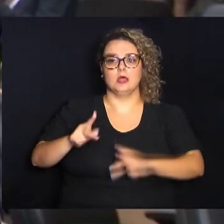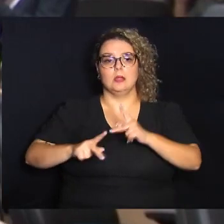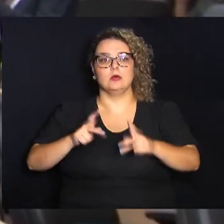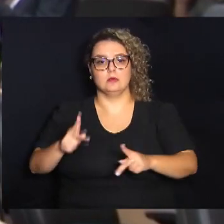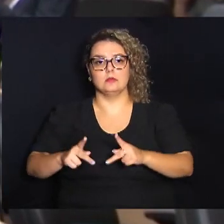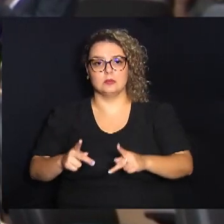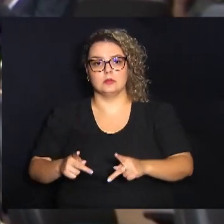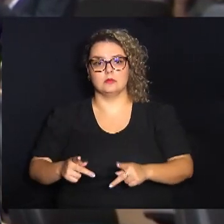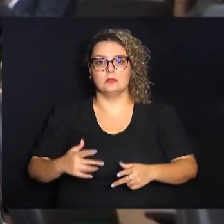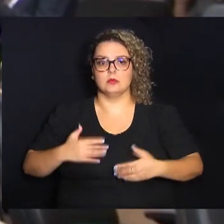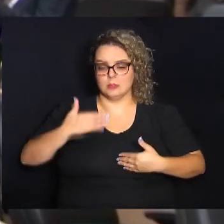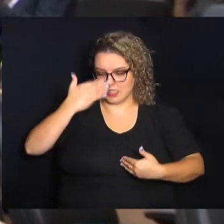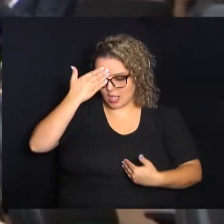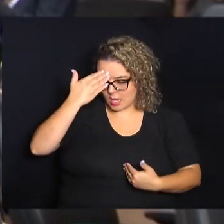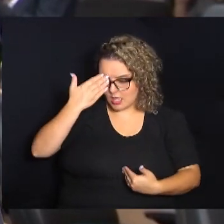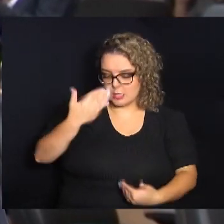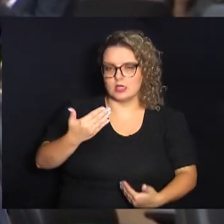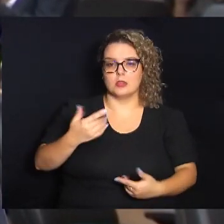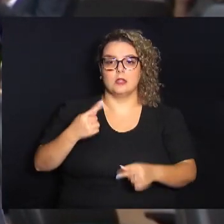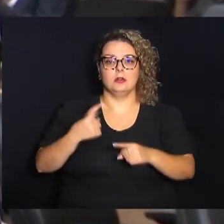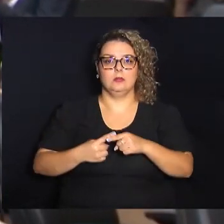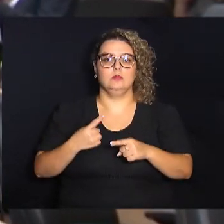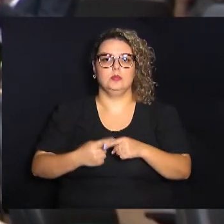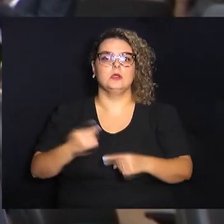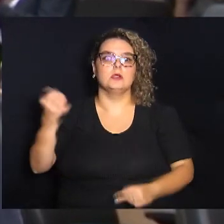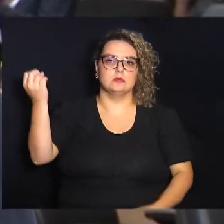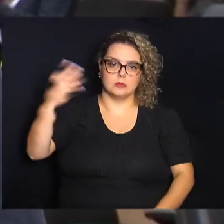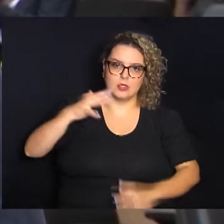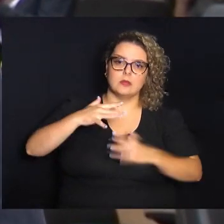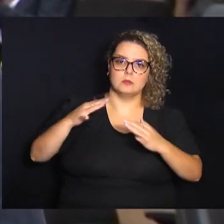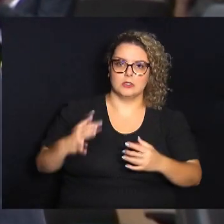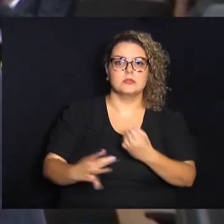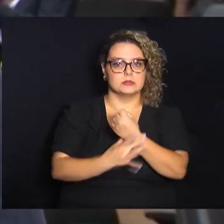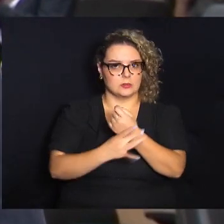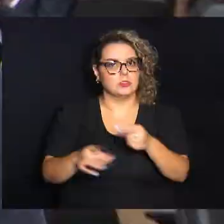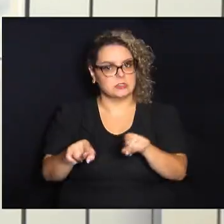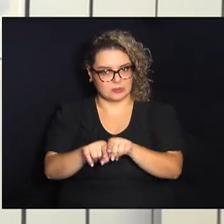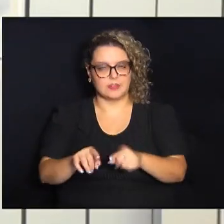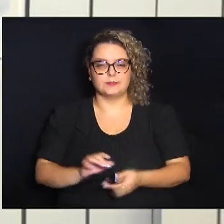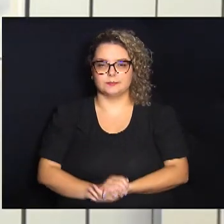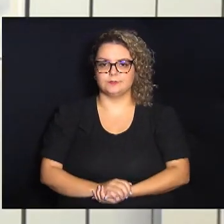ficar muito agradecida, porque a iluminação ela é segurança também.